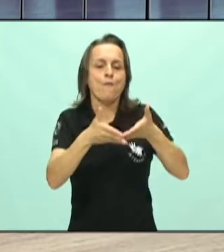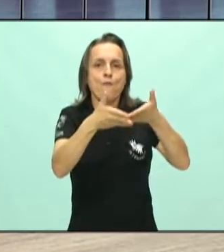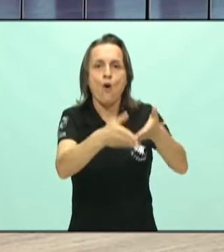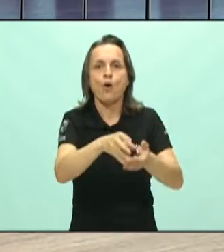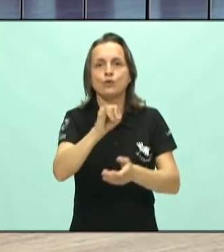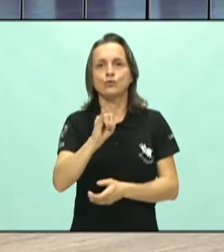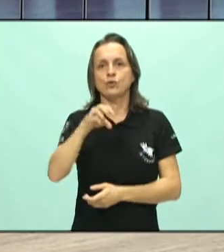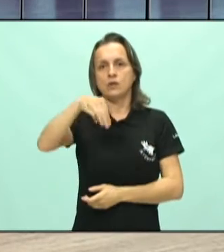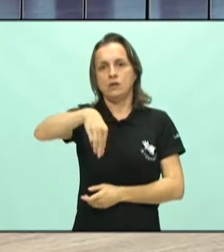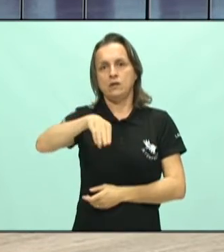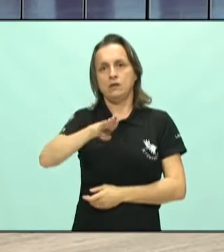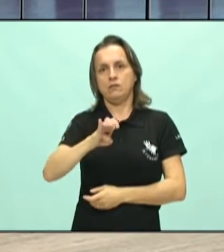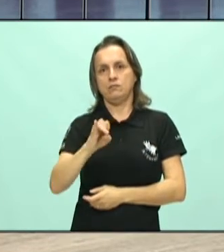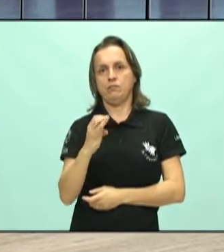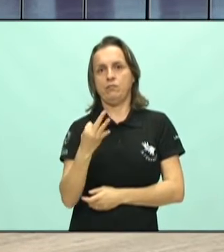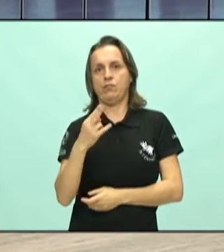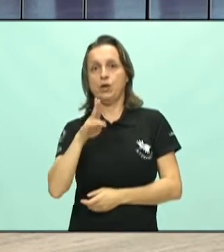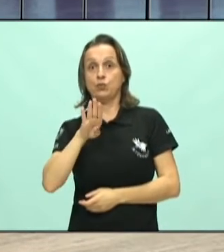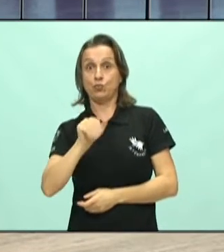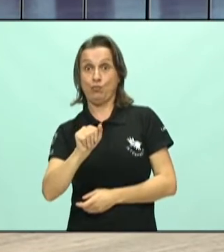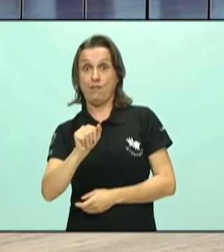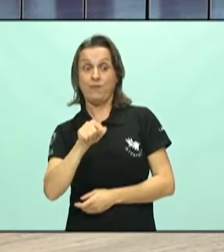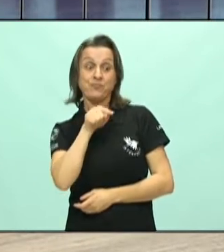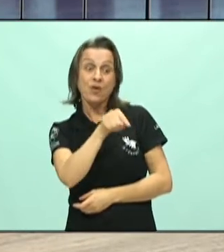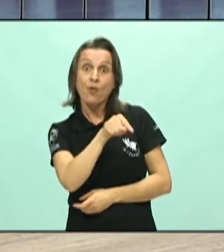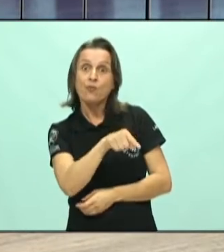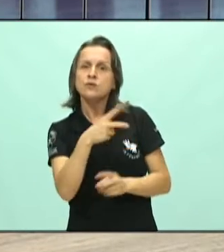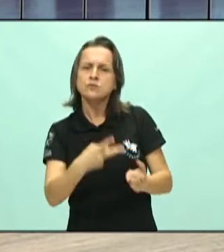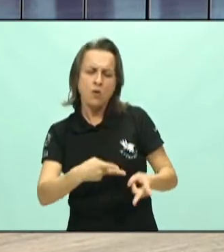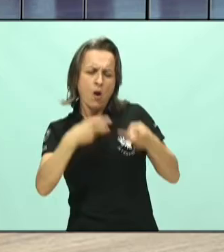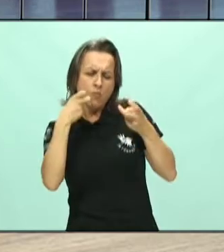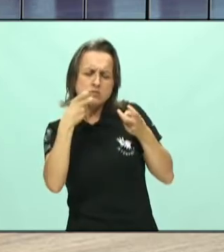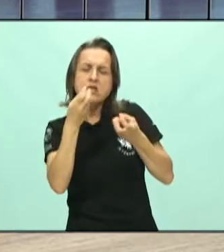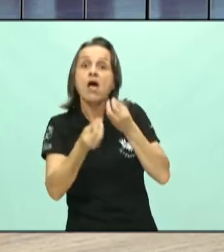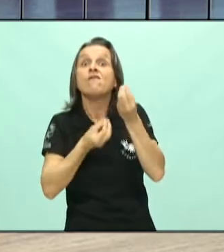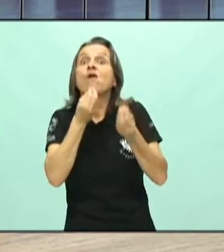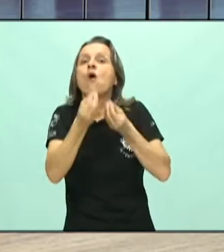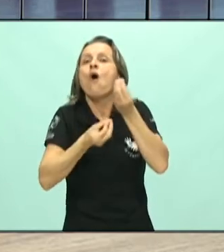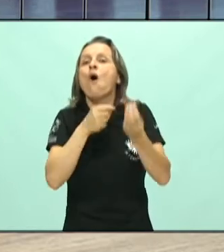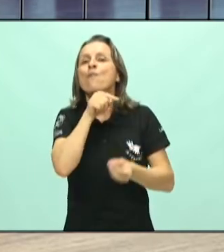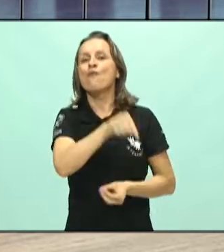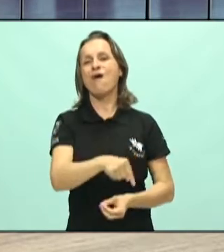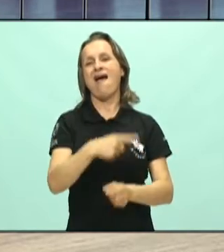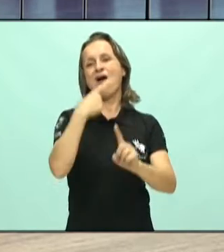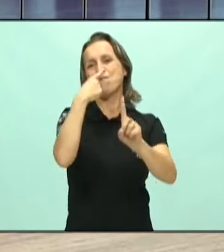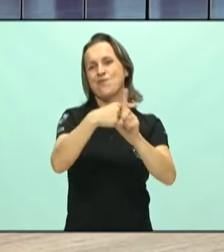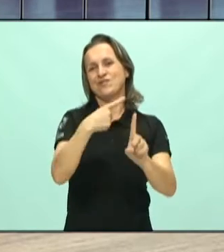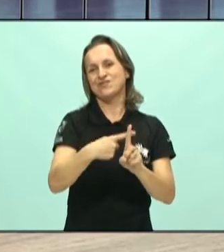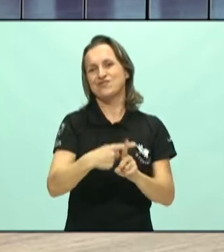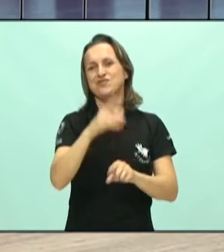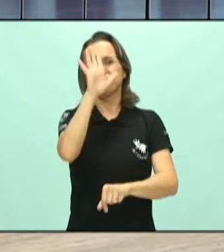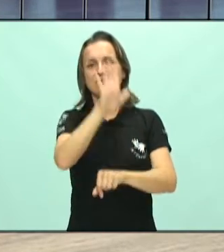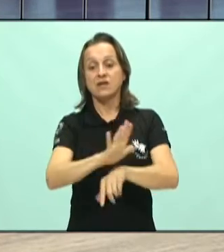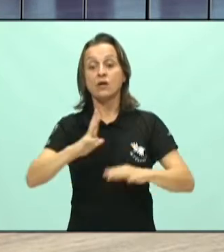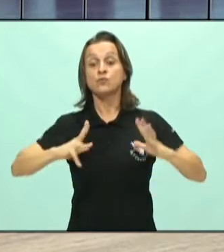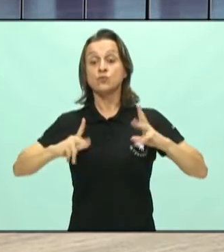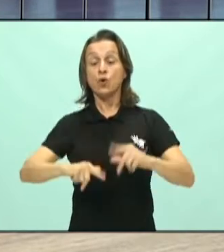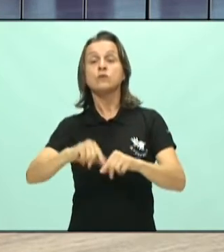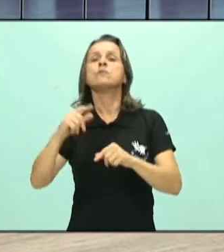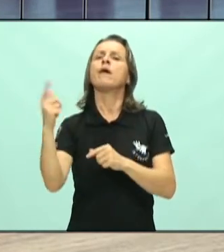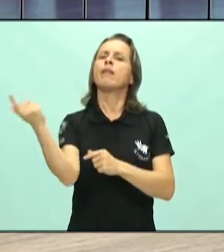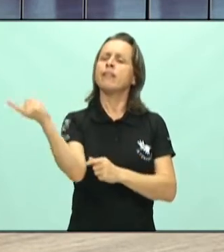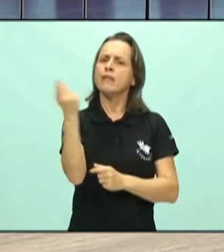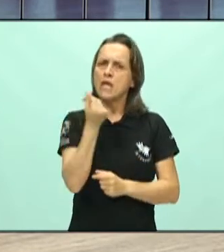observa como um incentivo, ele é efetivamente um ponto positivo para os estados, ele traz riquezas, ele